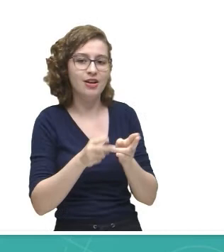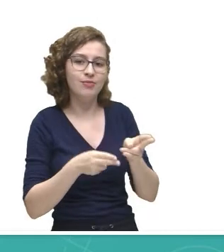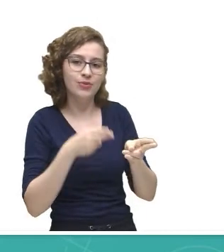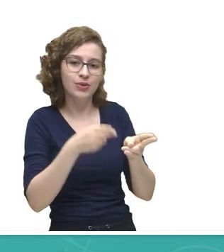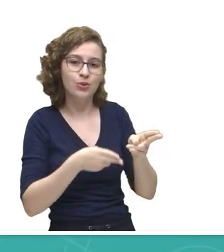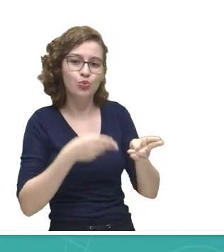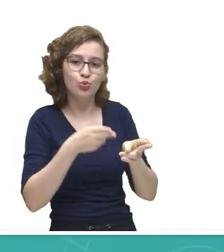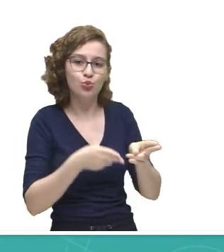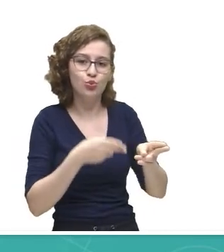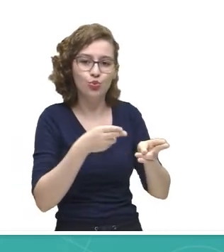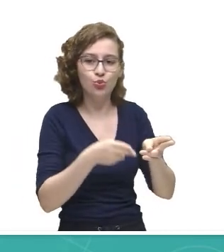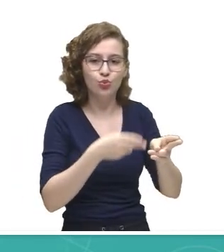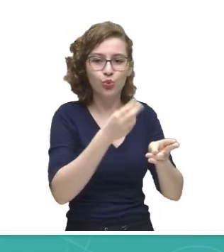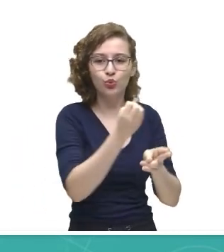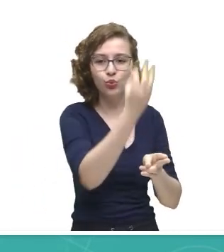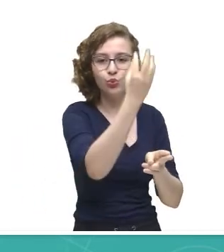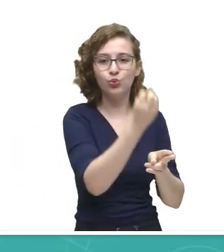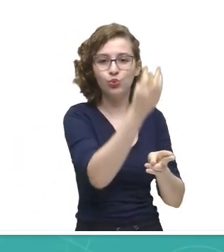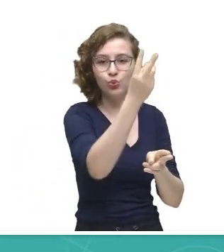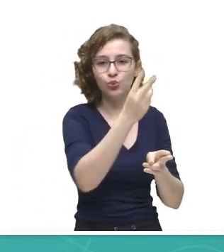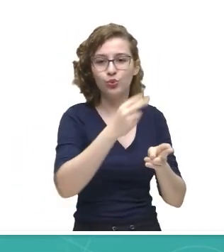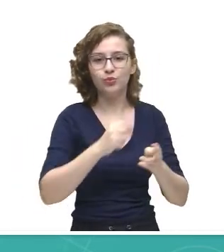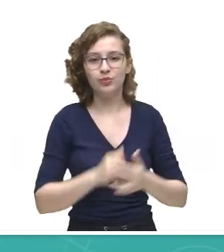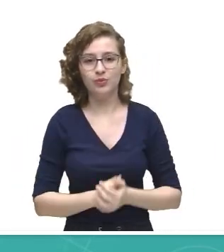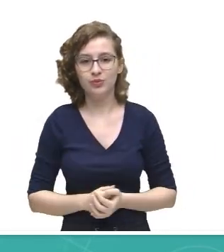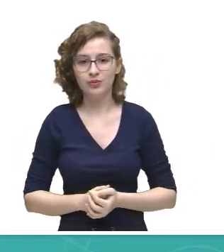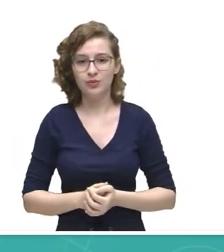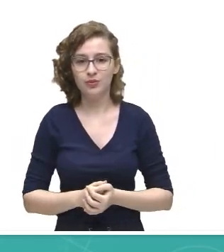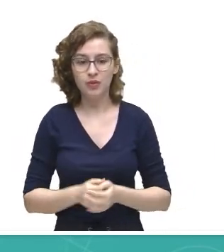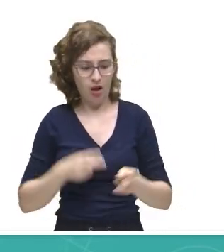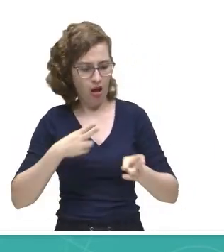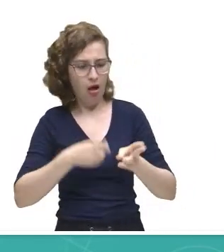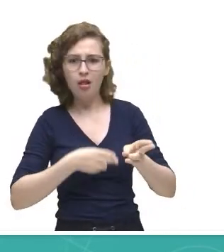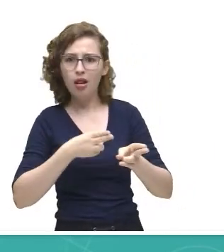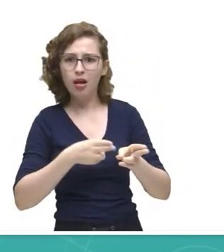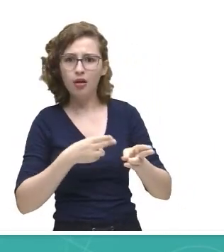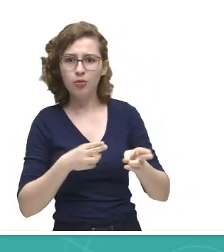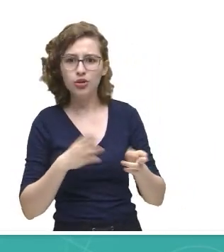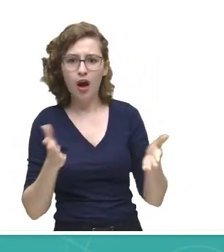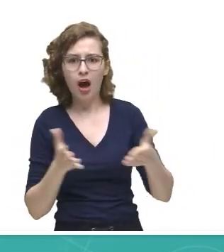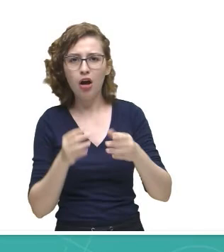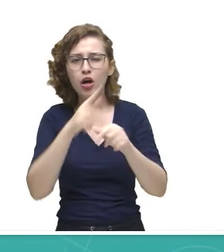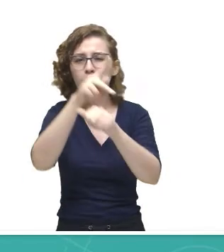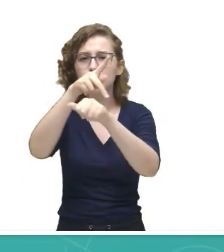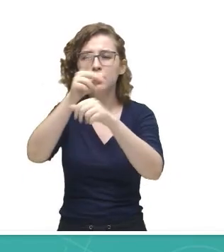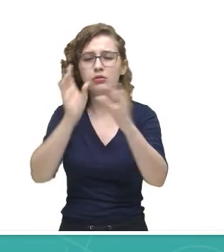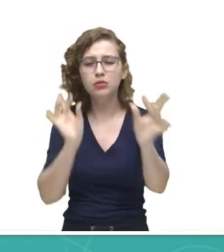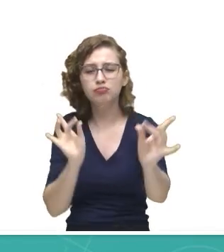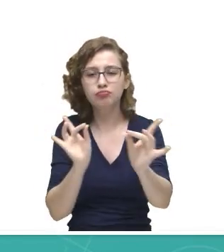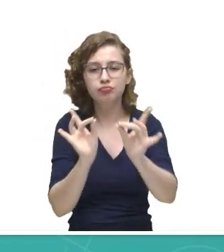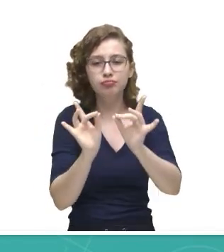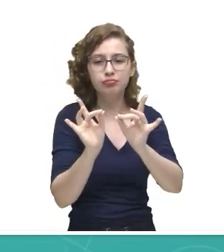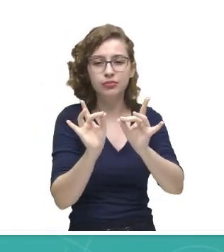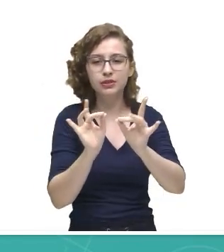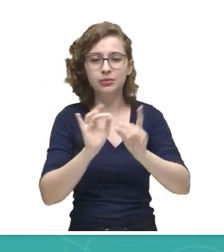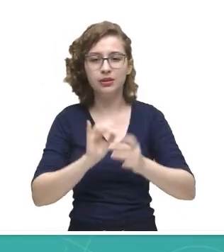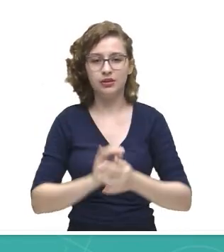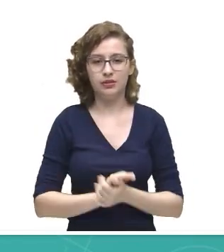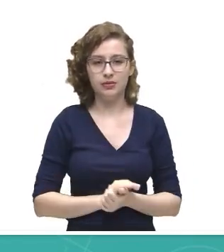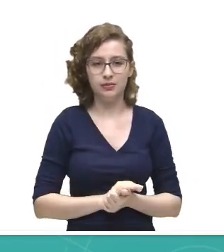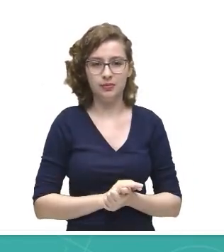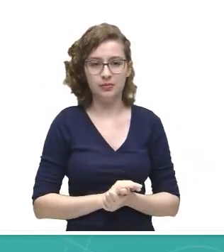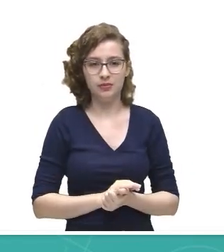Se o navio a vapor vai encurtar a distância, a locomotiva também vai encurtar distâncias. Ela é uma invenção aí de